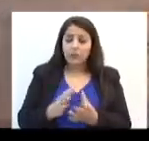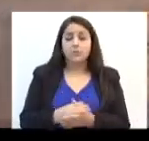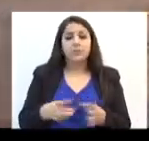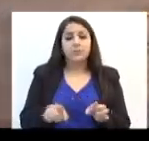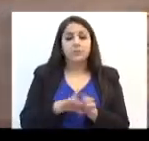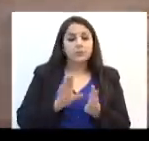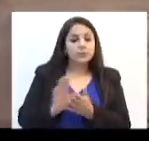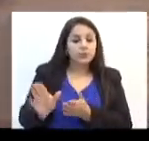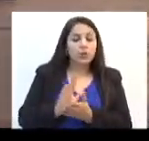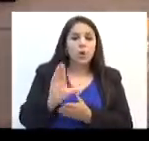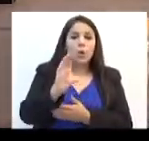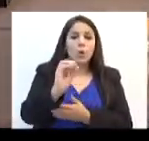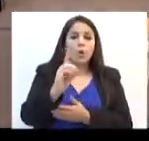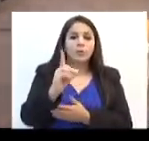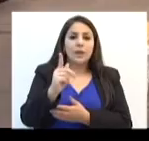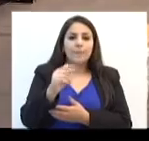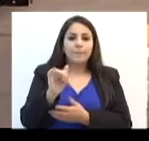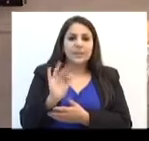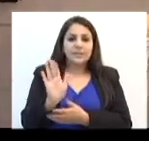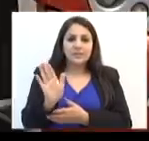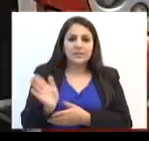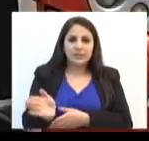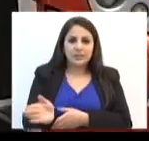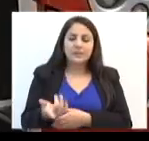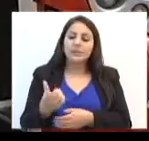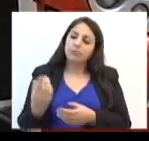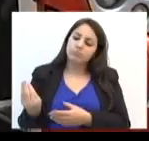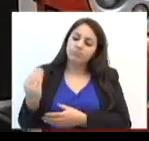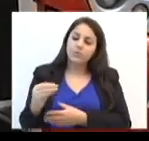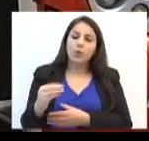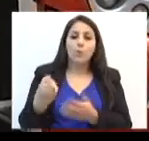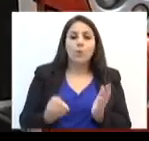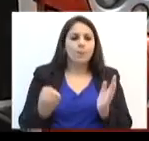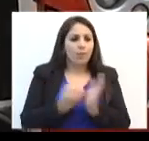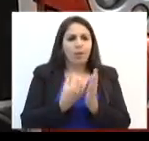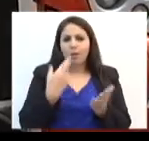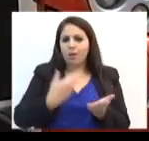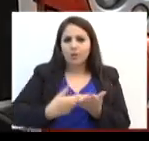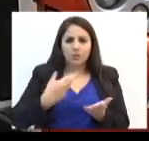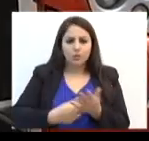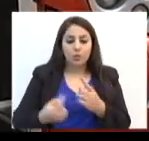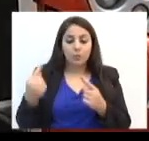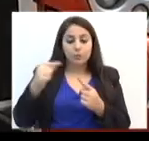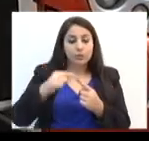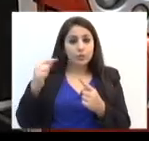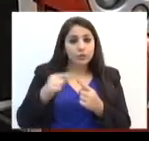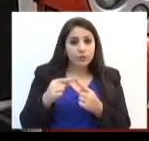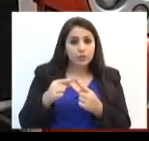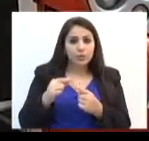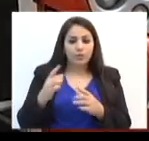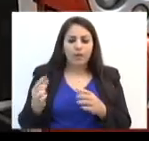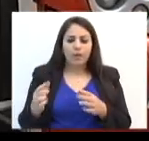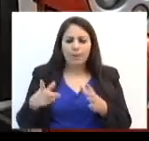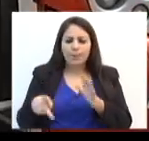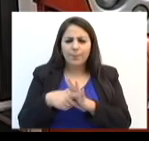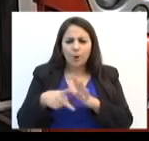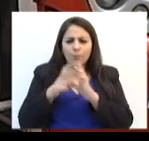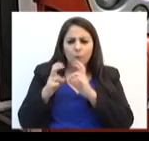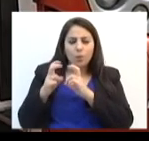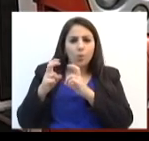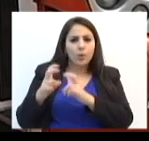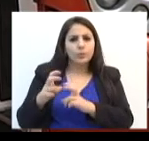também estão previstos no marco regulatório. O objetivo do poder público é destinar linhas mais rentáveis